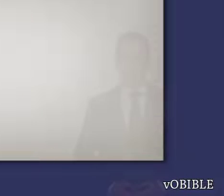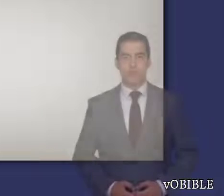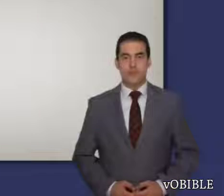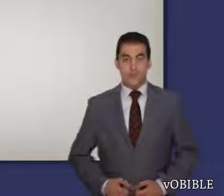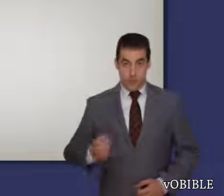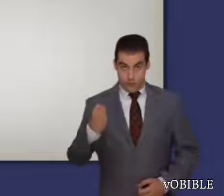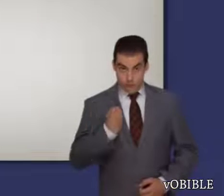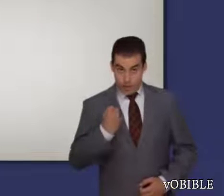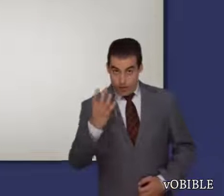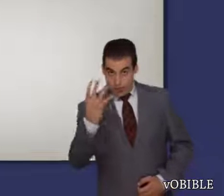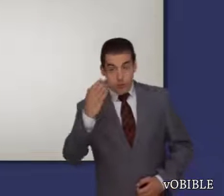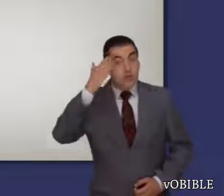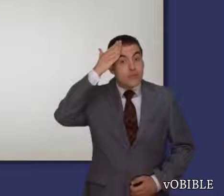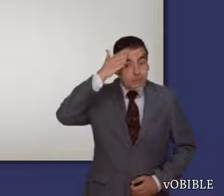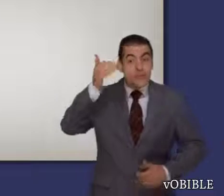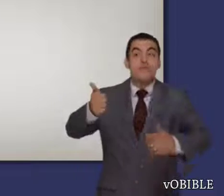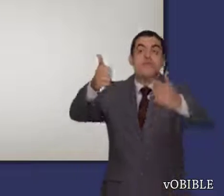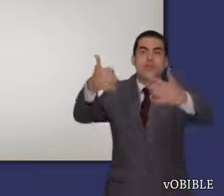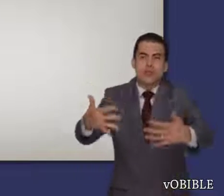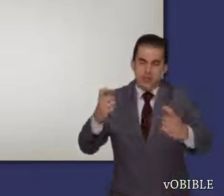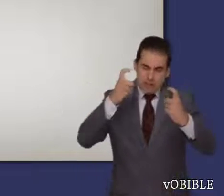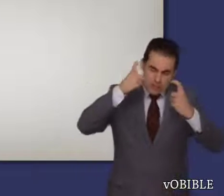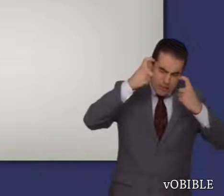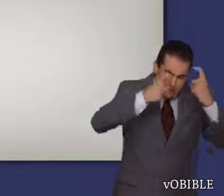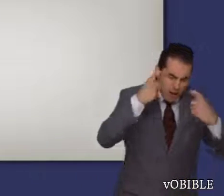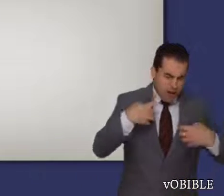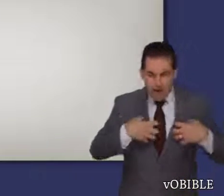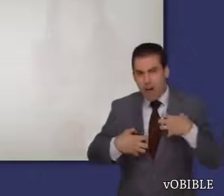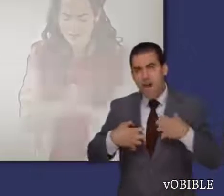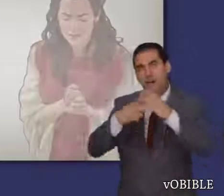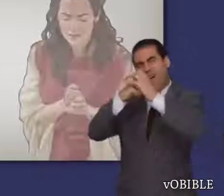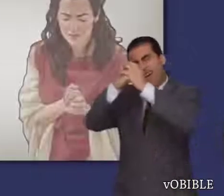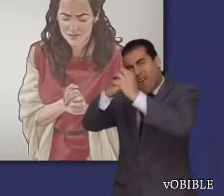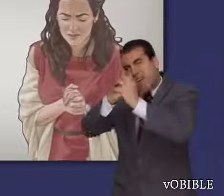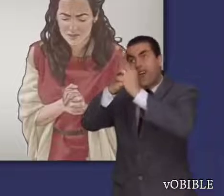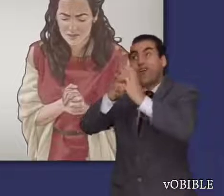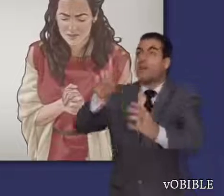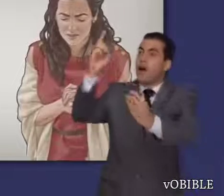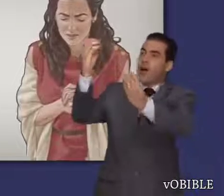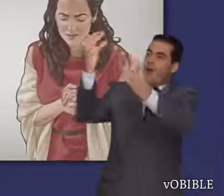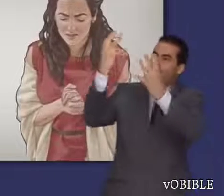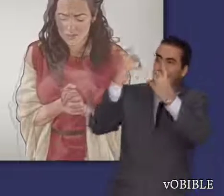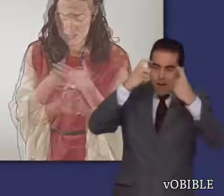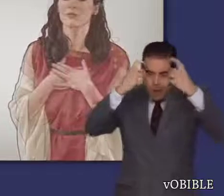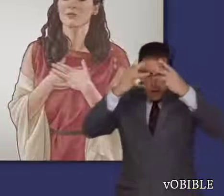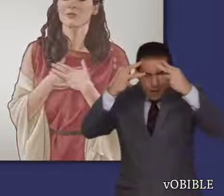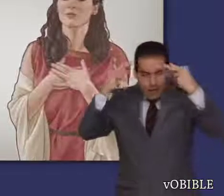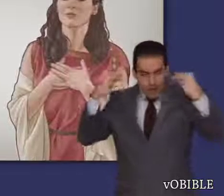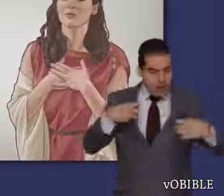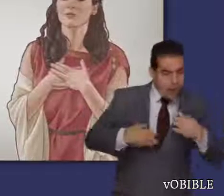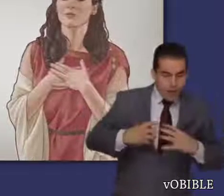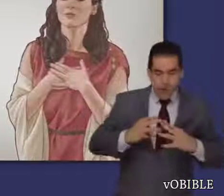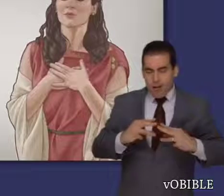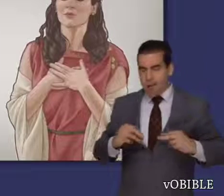No capítulo 4, Paulo aconselha os filipenses a não ficar ansiosos por causa de coisa alguma e a encontrar a paz de Deus